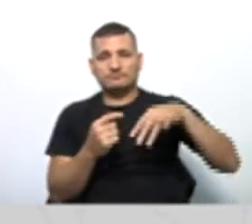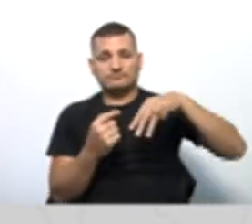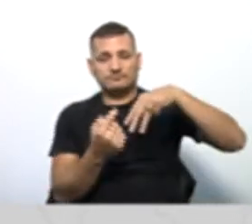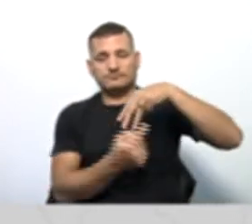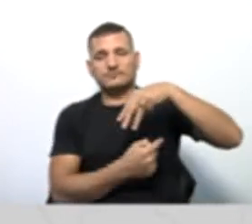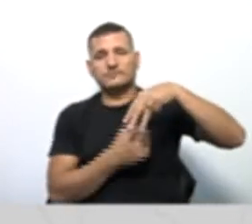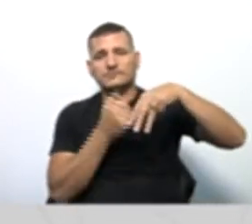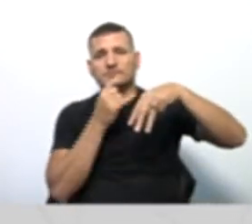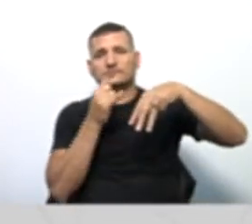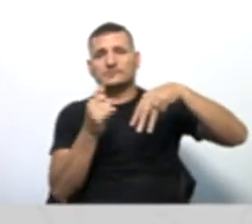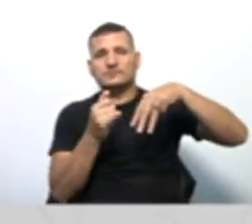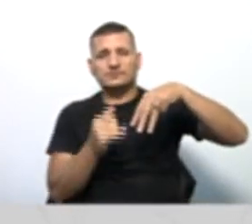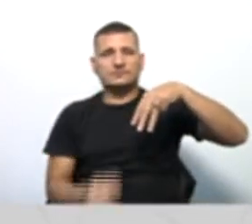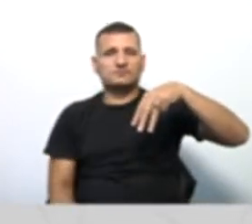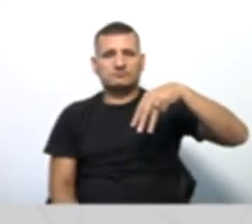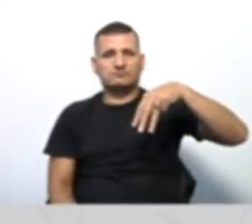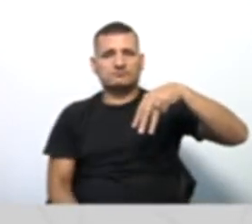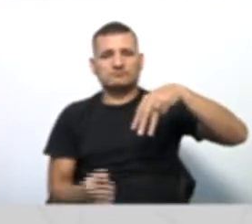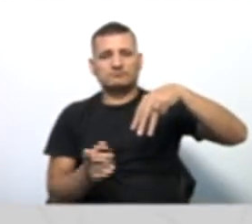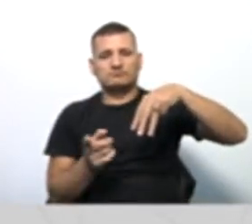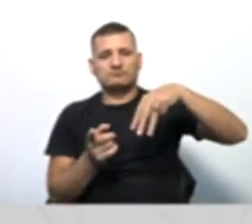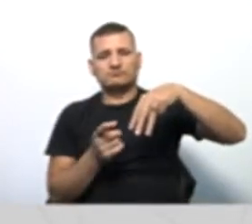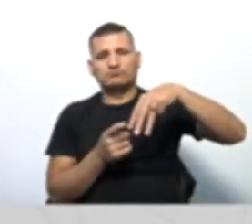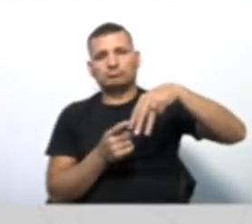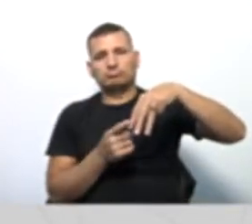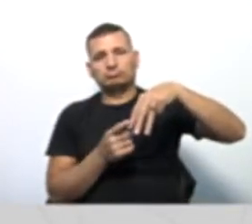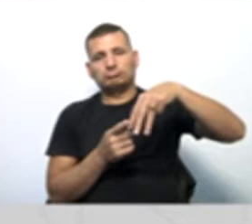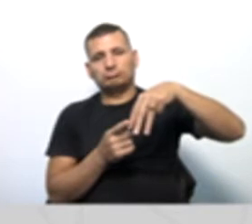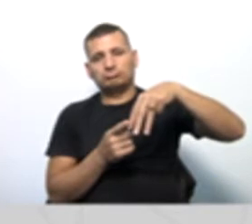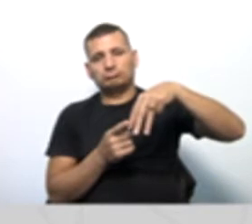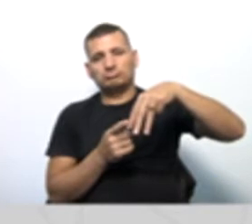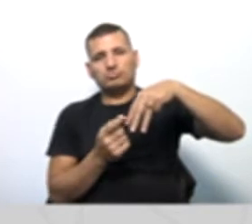das pernas caírem, né, perder a perna,